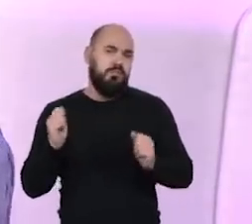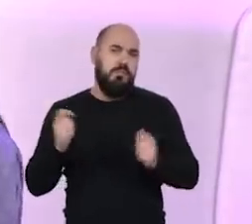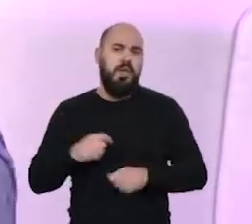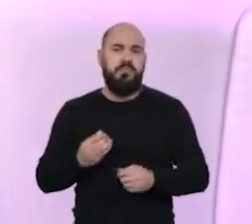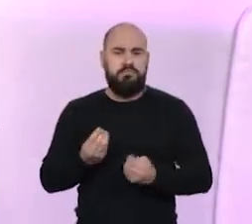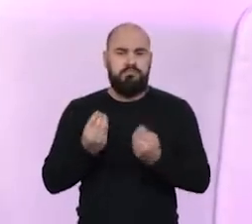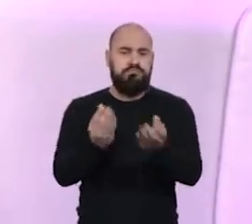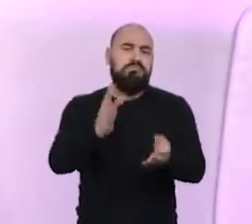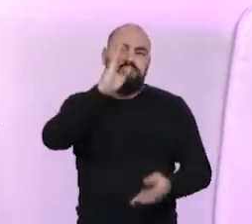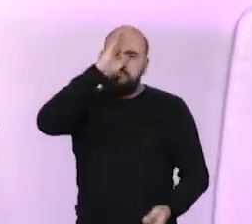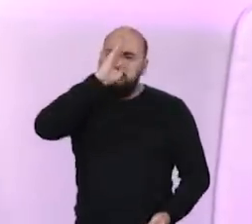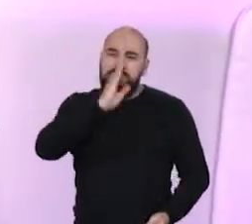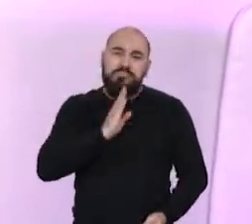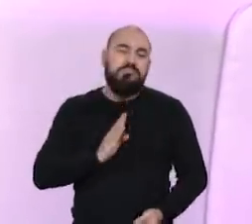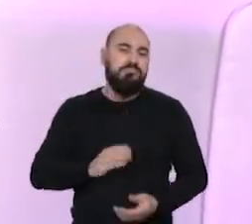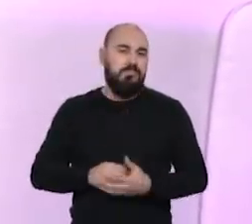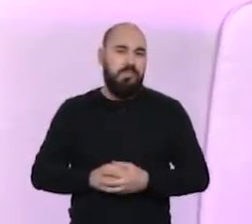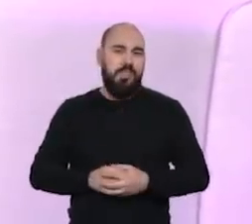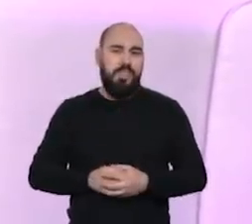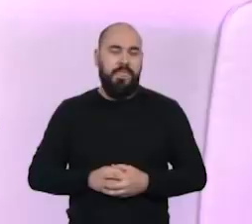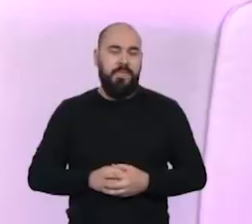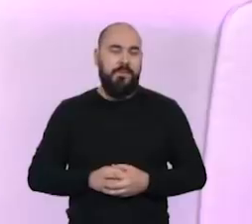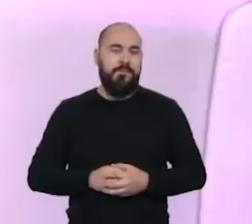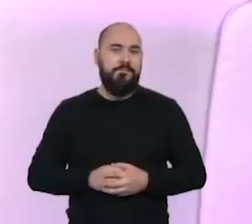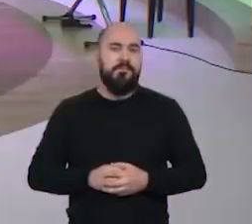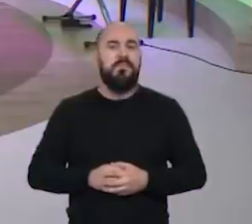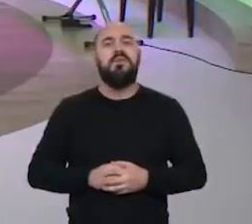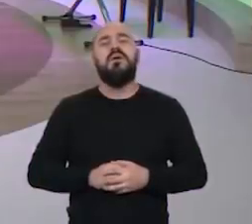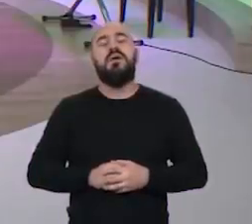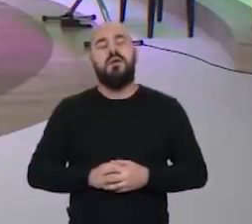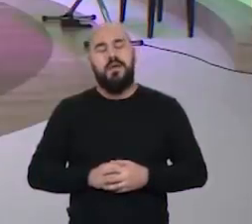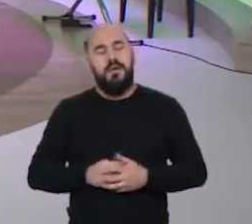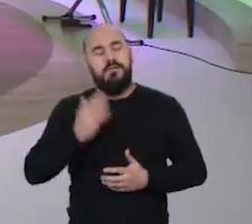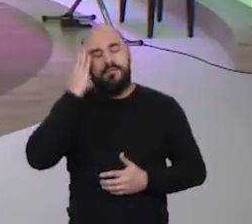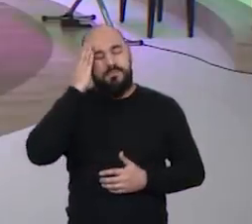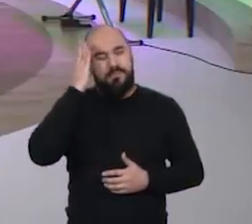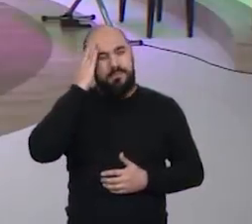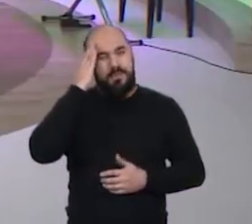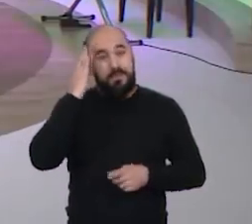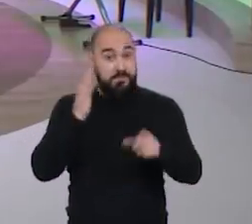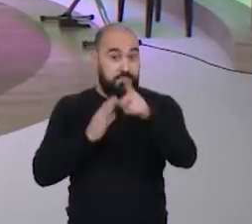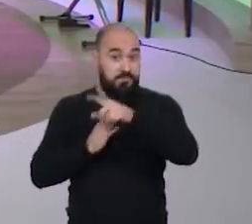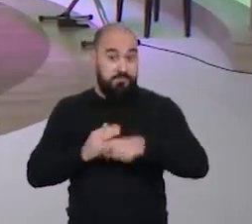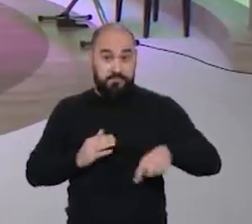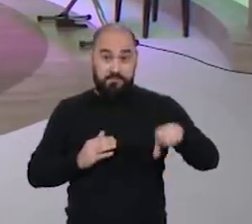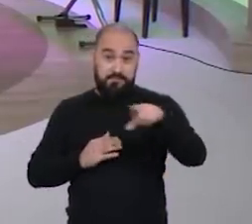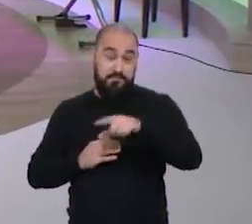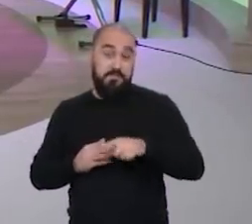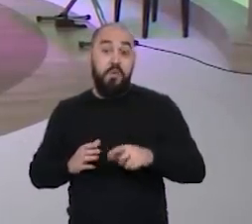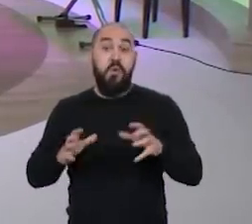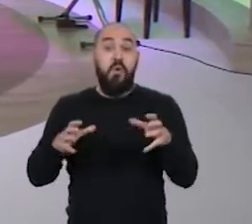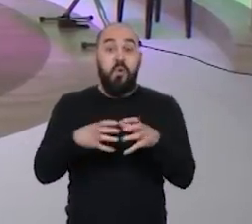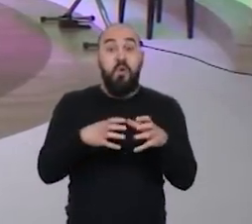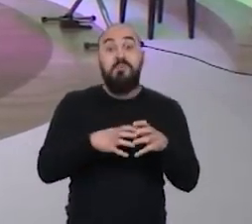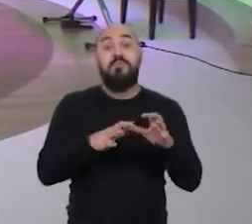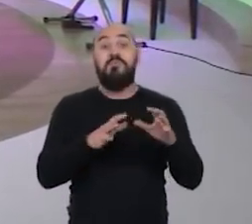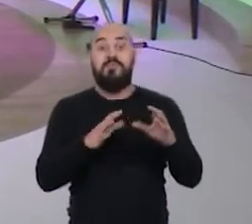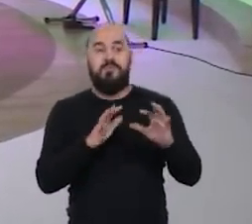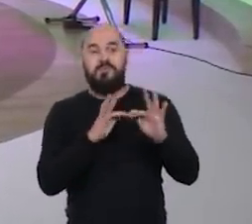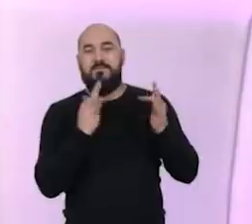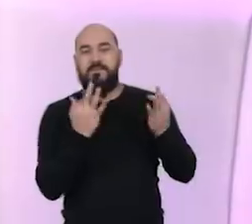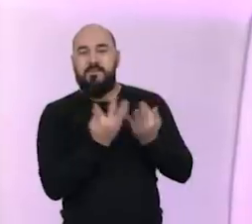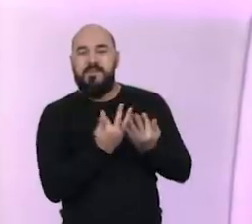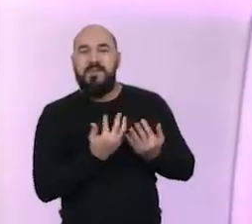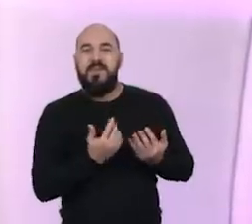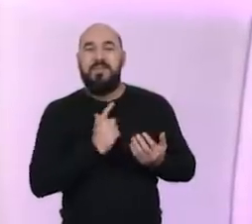Mas eu fico perguntando, Carol, o povo de casa gosta também da facilidade hoje, que é o WhatsApp, né? O grupo da família. E fica